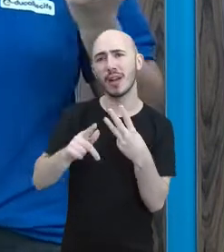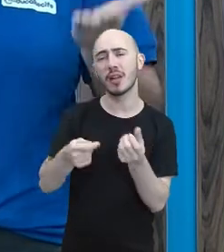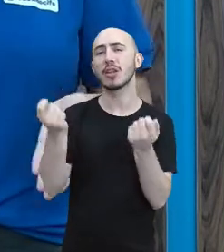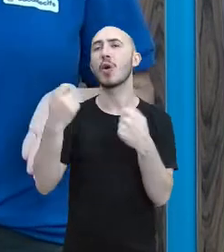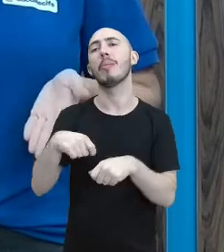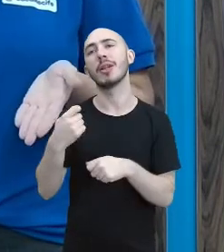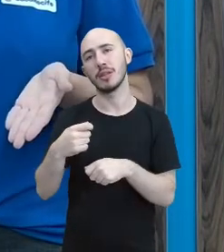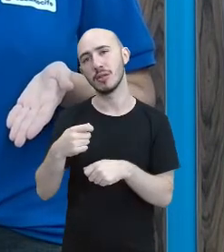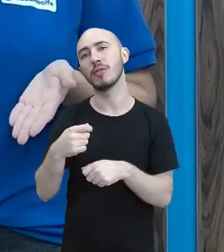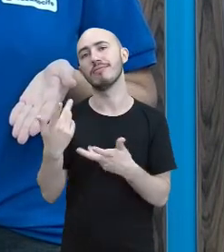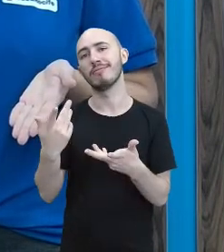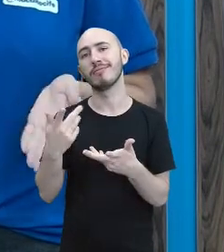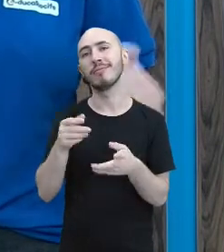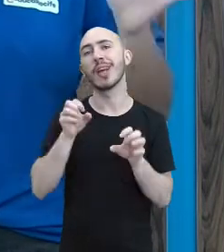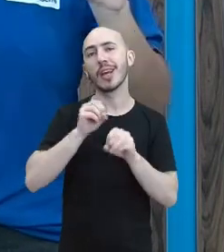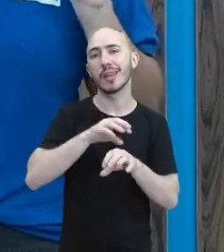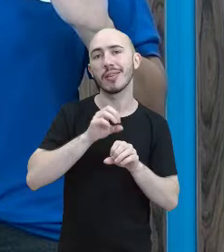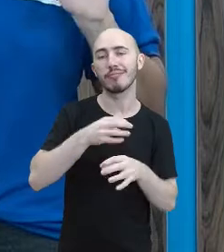tutoriais diferentes.